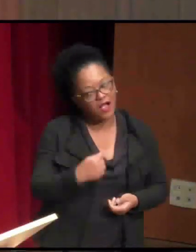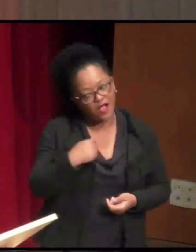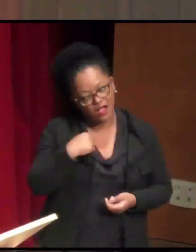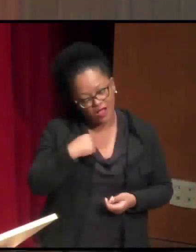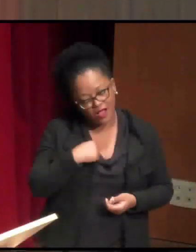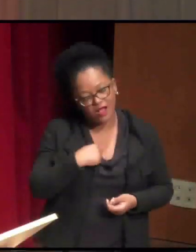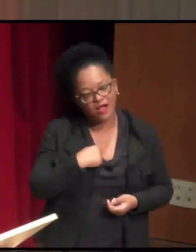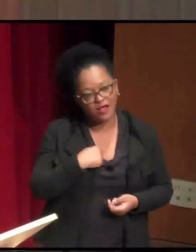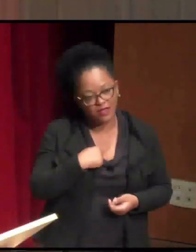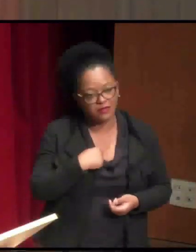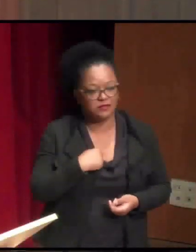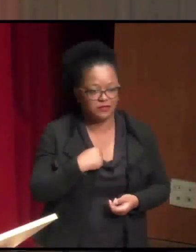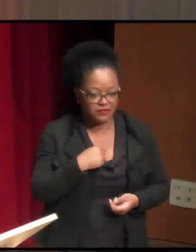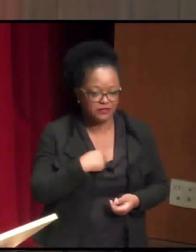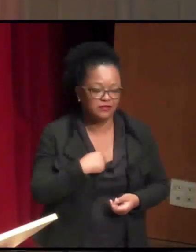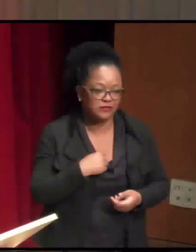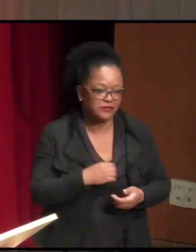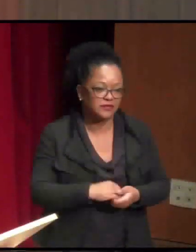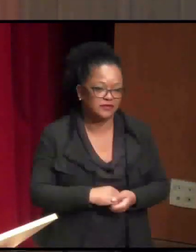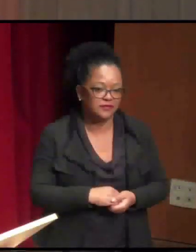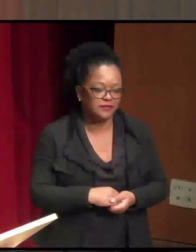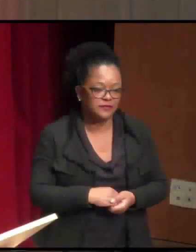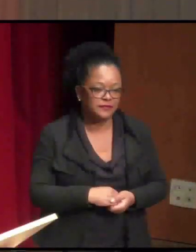Então, aqui...